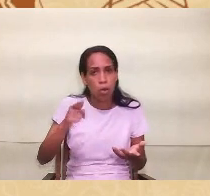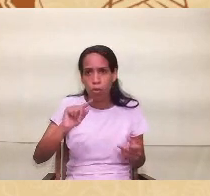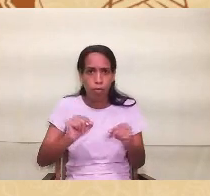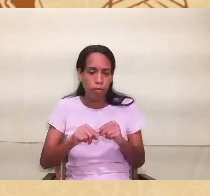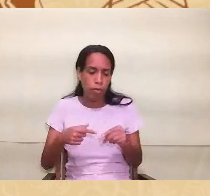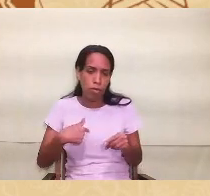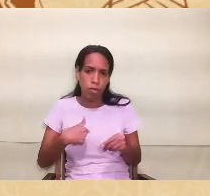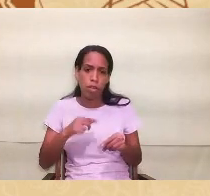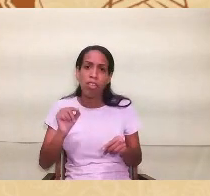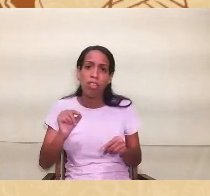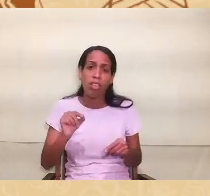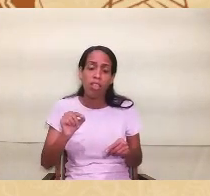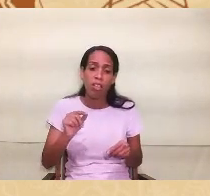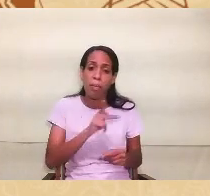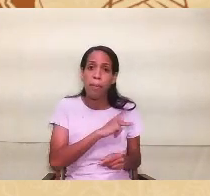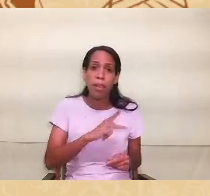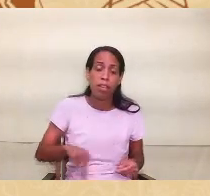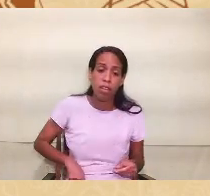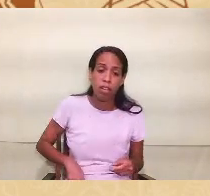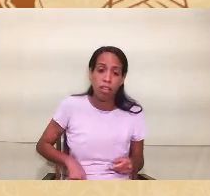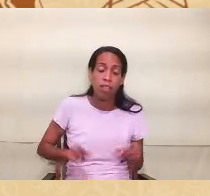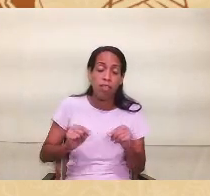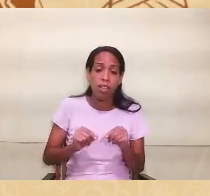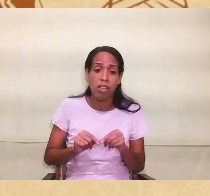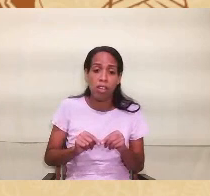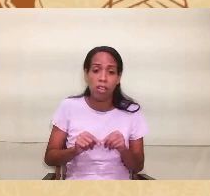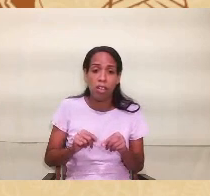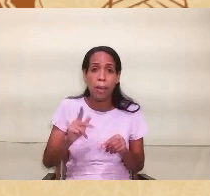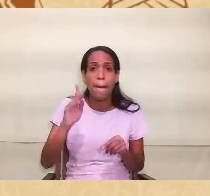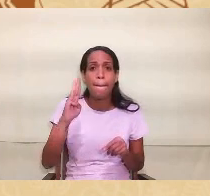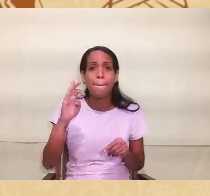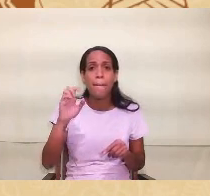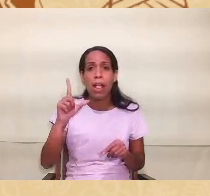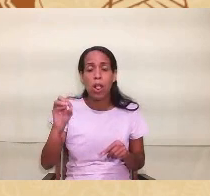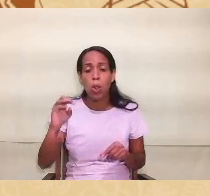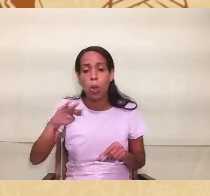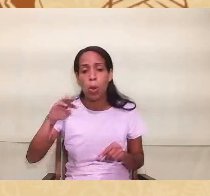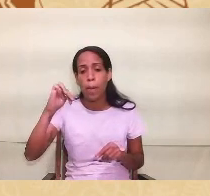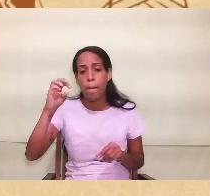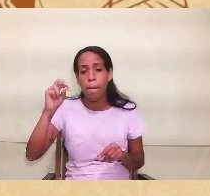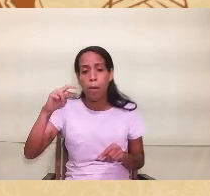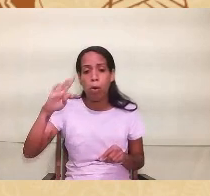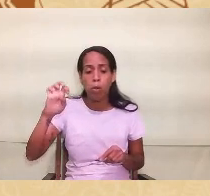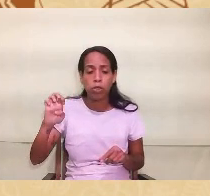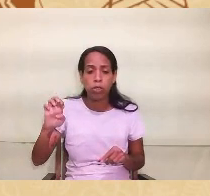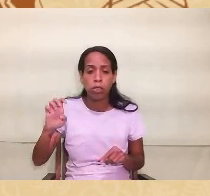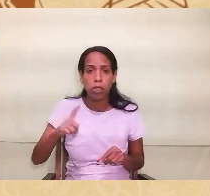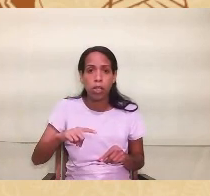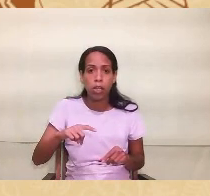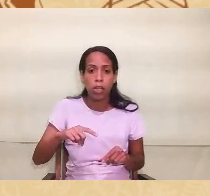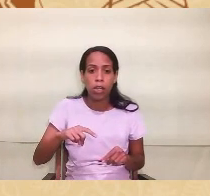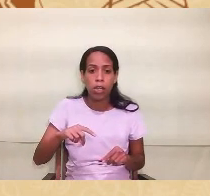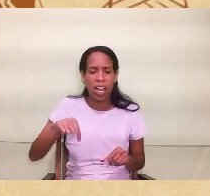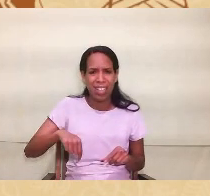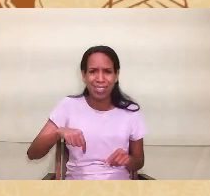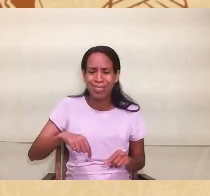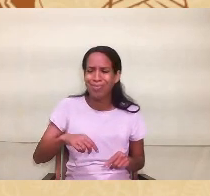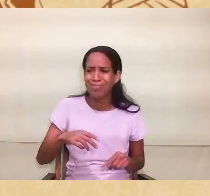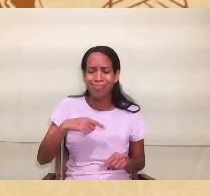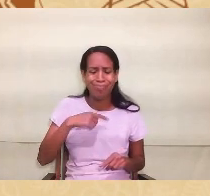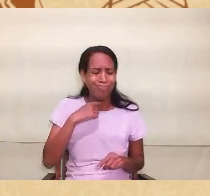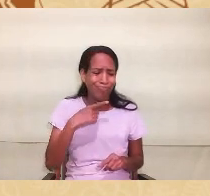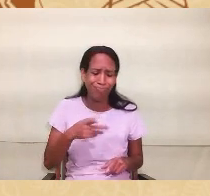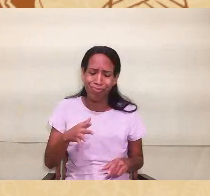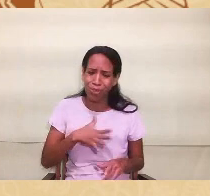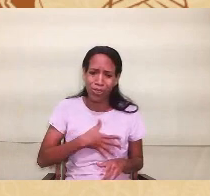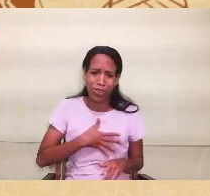era o presidente para fazer o Belo Monte? Olha que foi Belo Monte, né? Aqui tem o Porto Sul. Porto Sul é uma desgraça aqui na natureza.